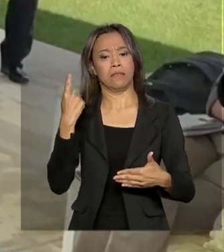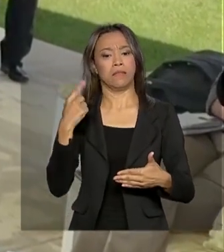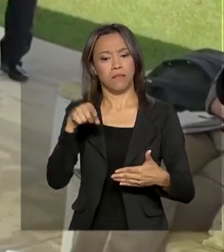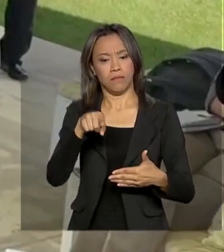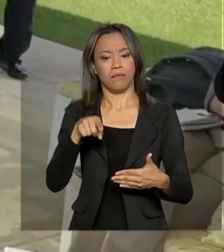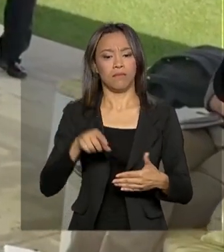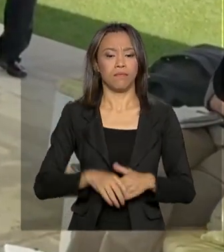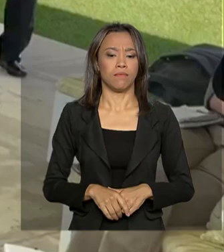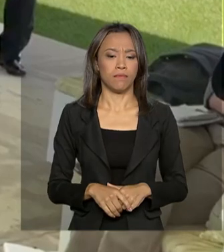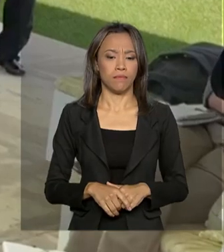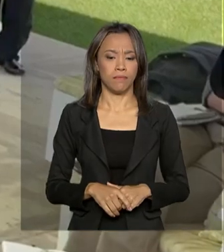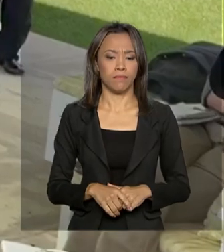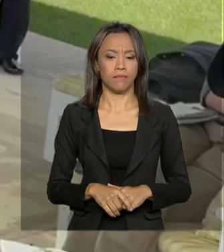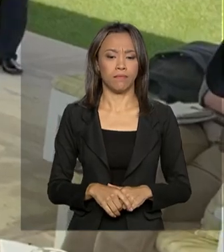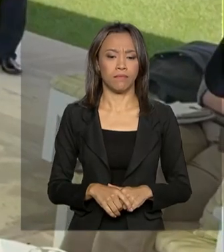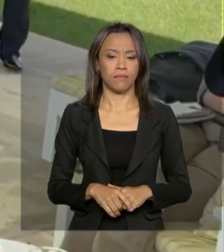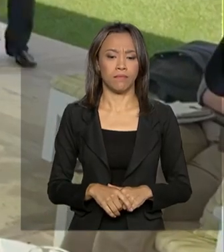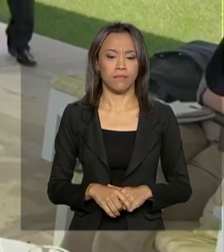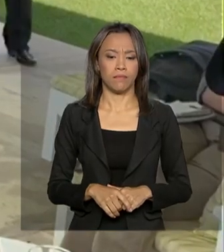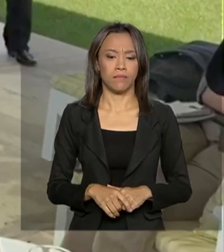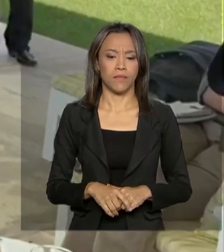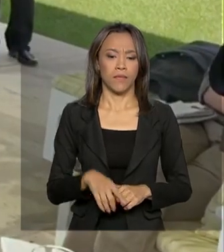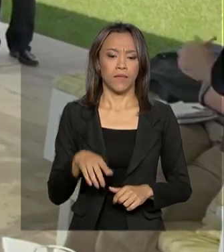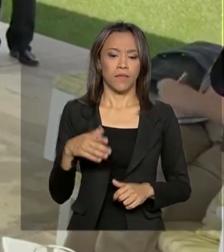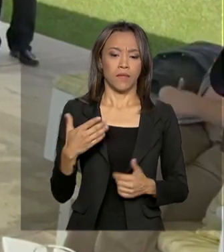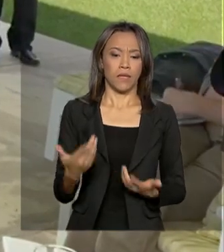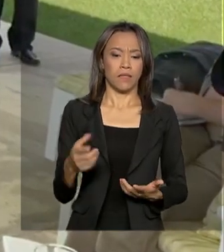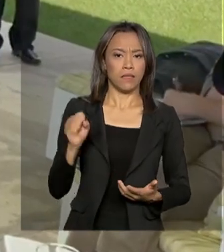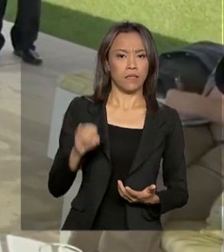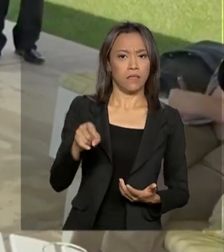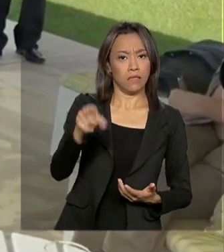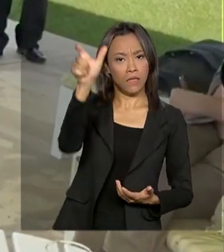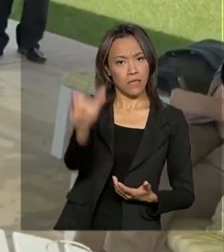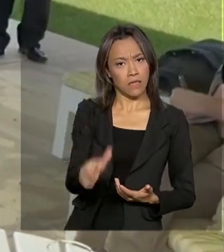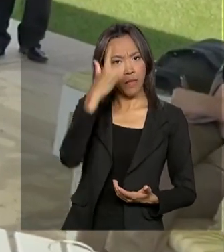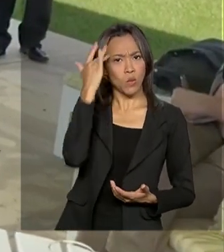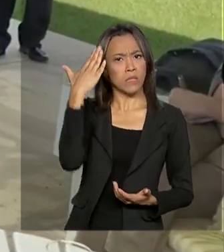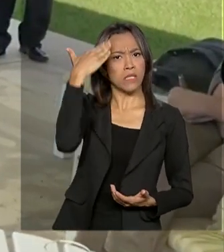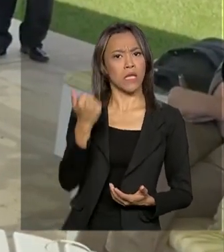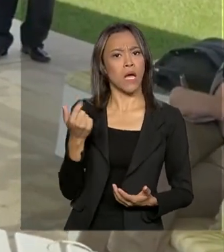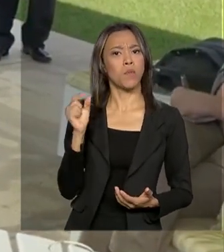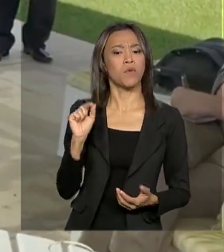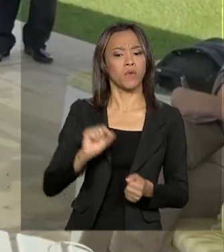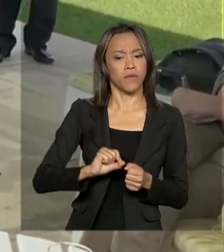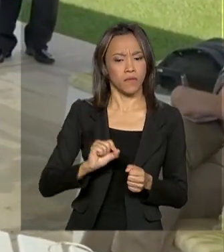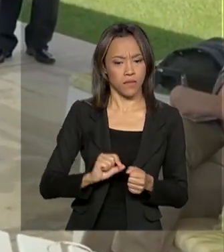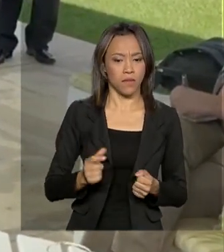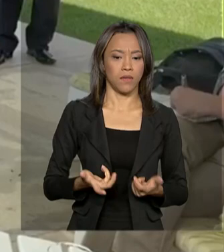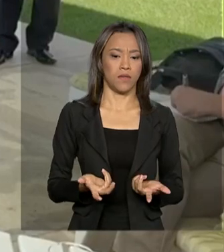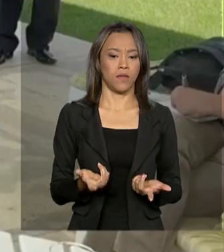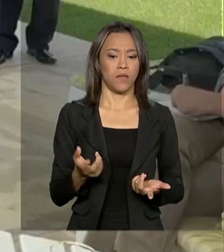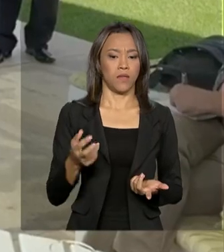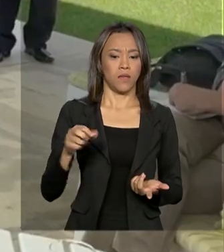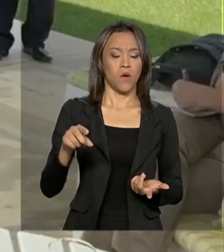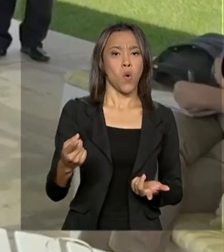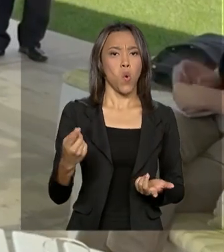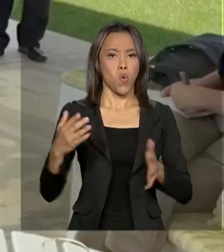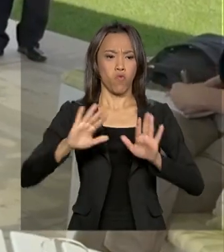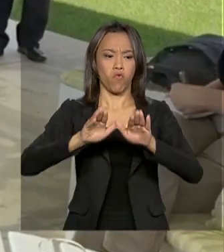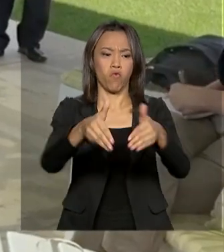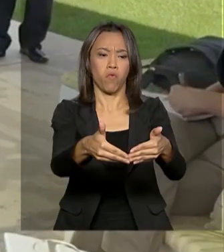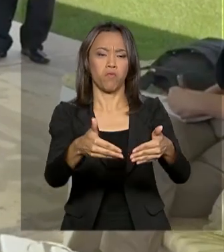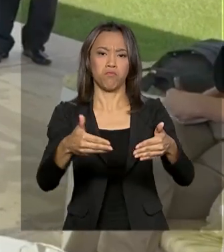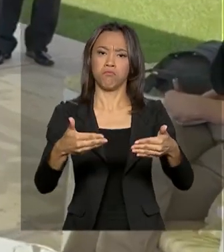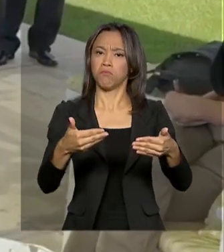poxa, o que esse cara sabe fazer? A não ser uma atividade específica ali